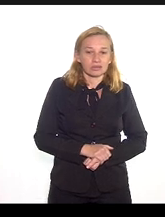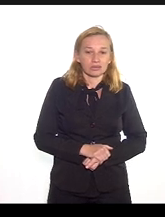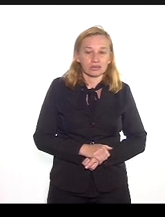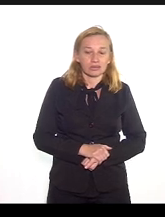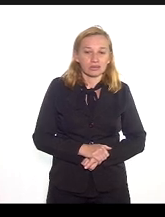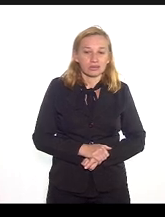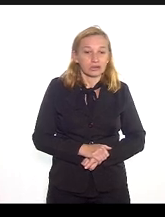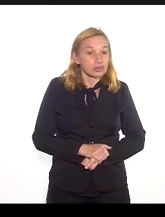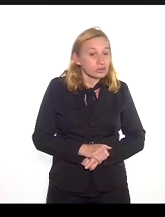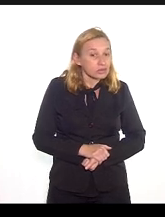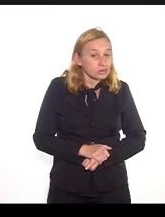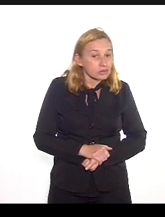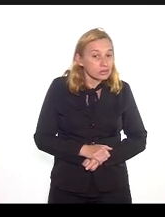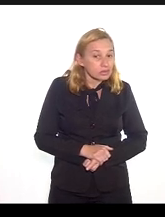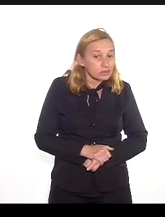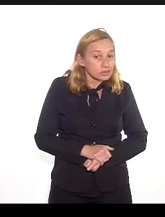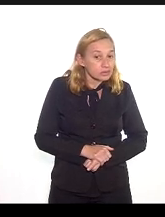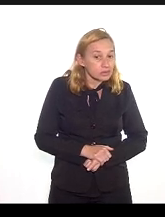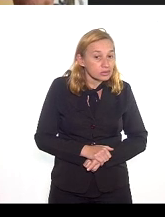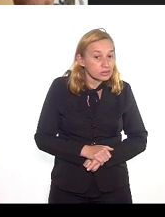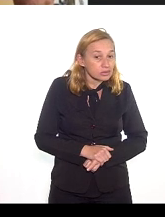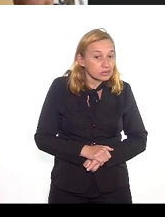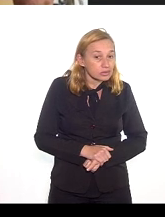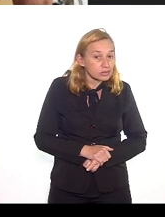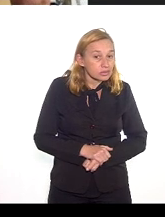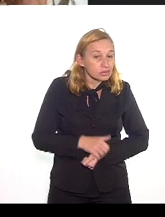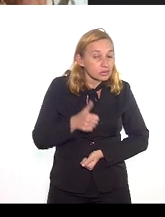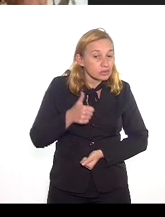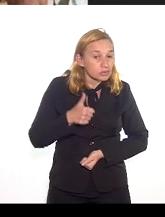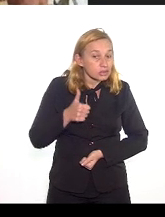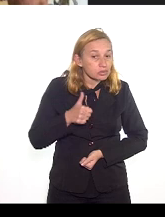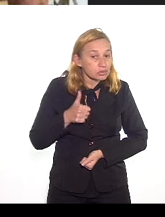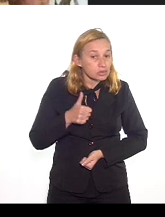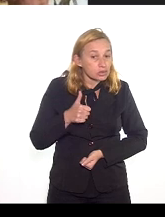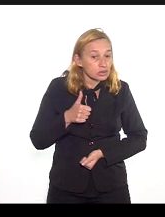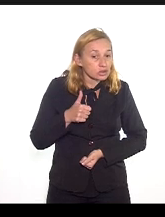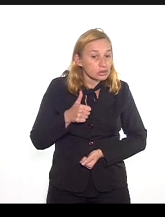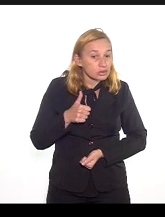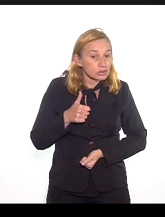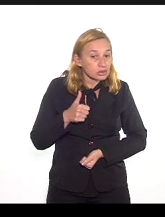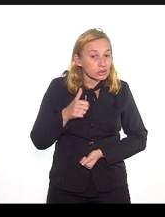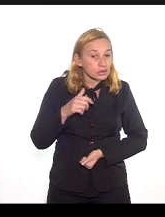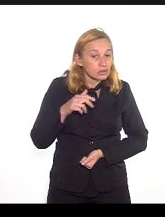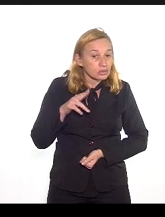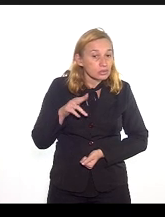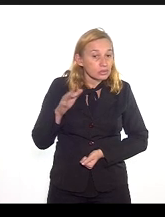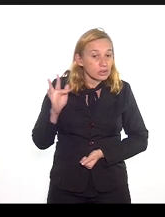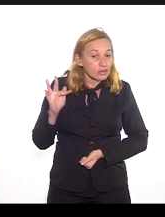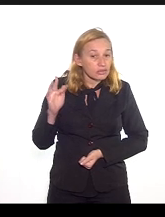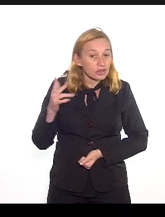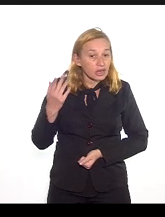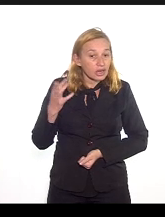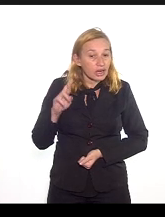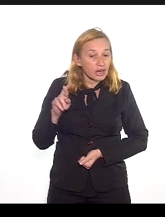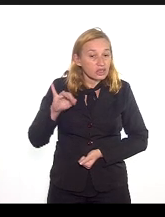contribuição, Célia, do primeiro orador do Segue Stephen da UFRJ.